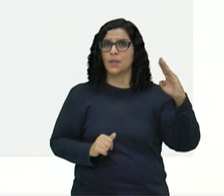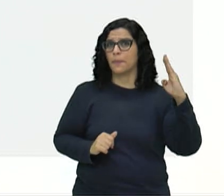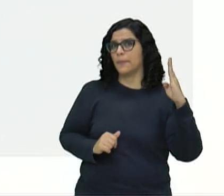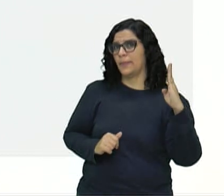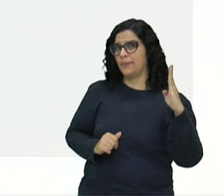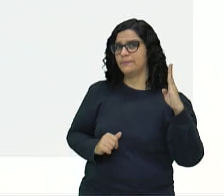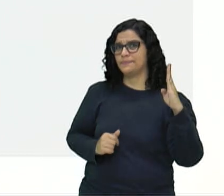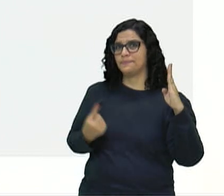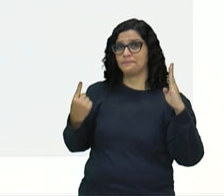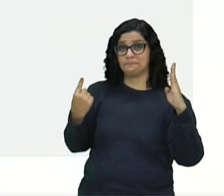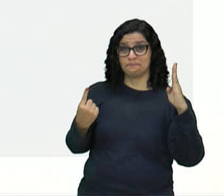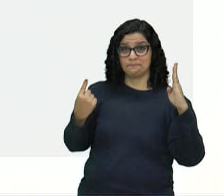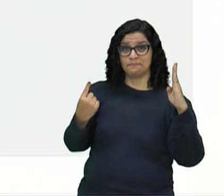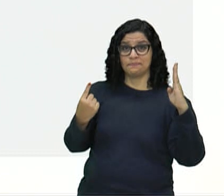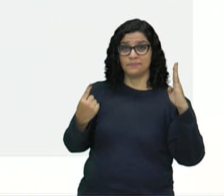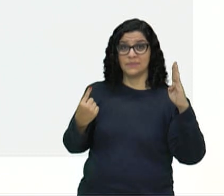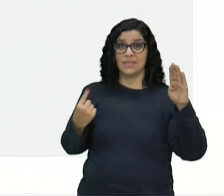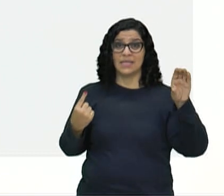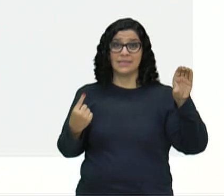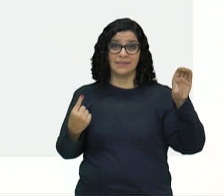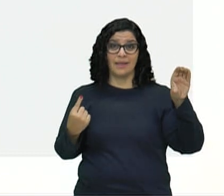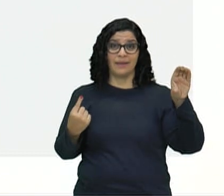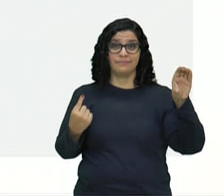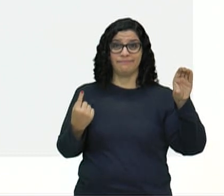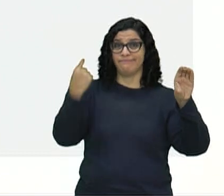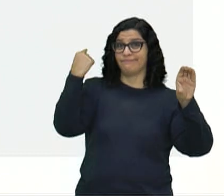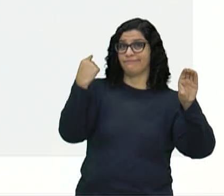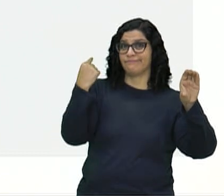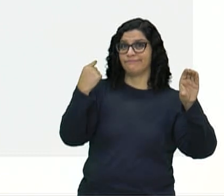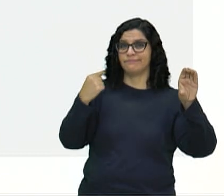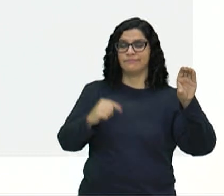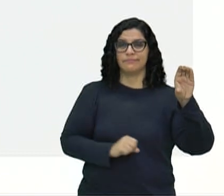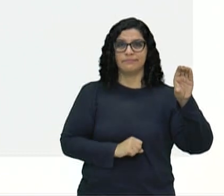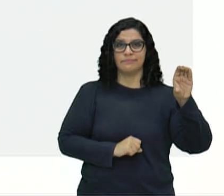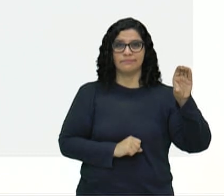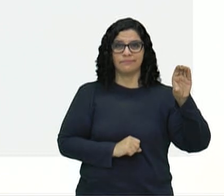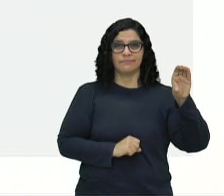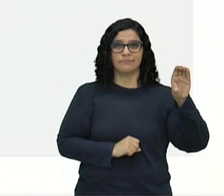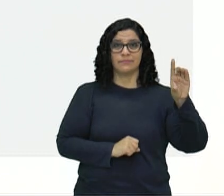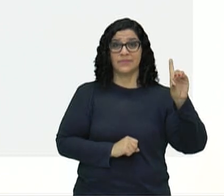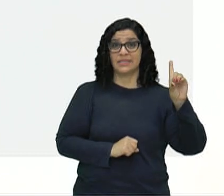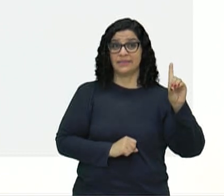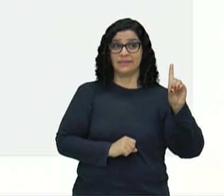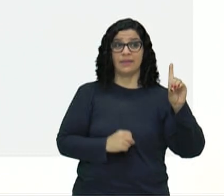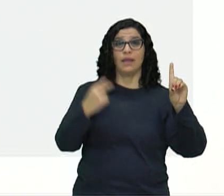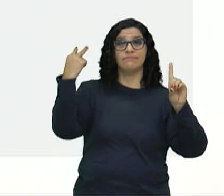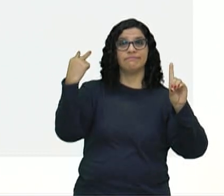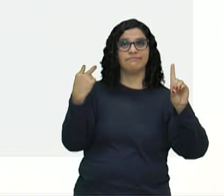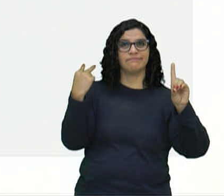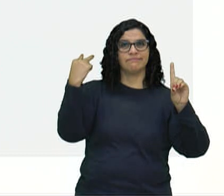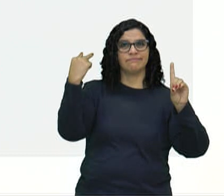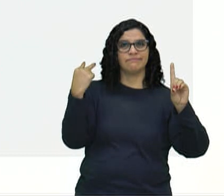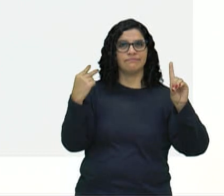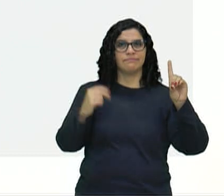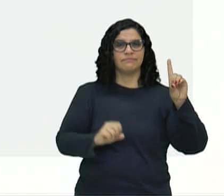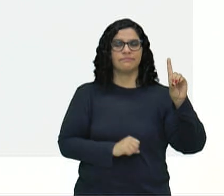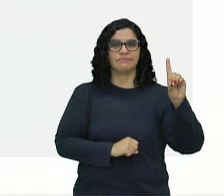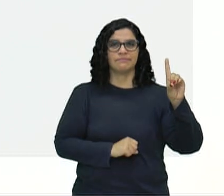B, garantir que a osmose ocorra. C, ajudar no processo de difusão simples.